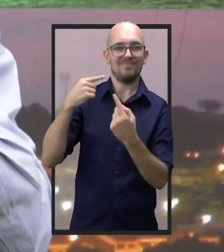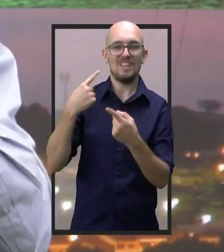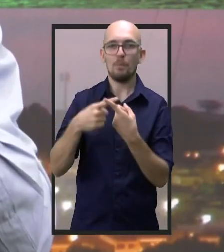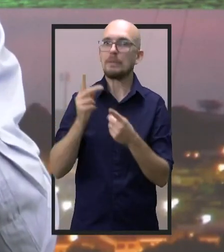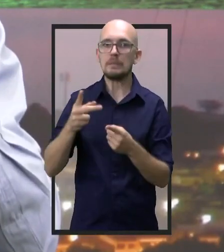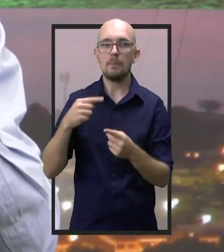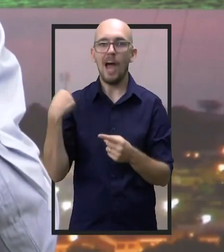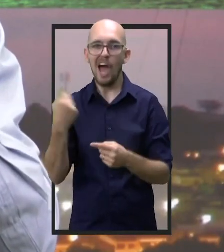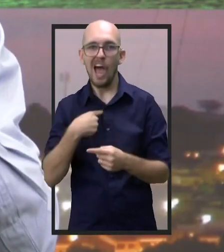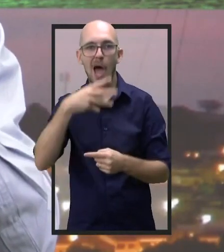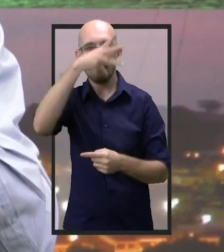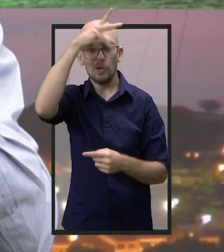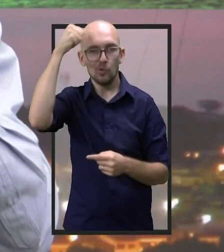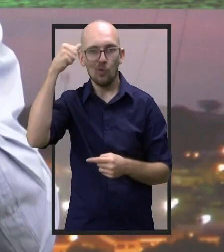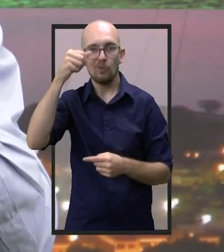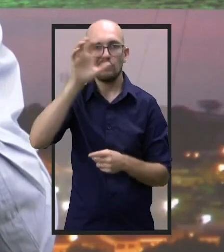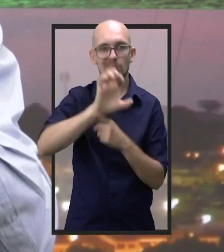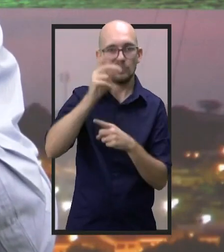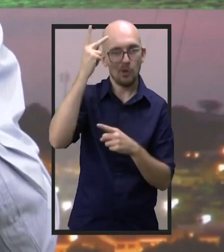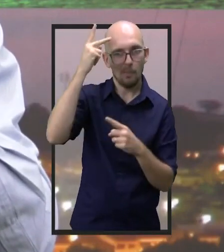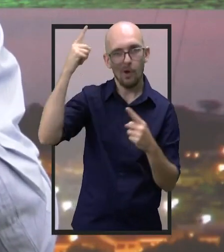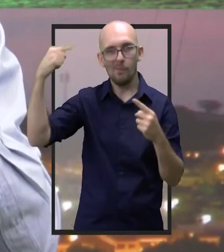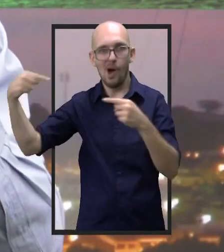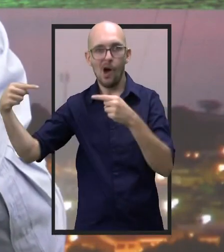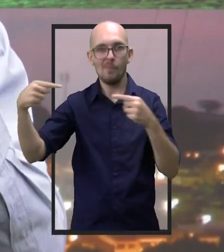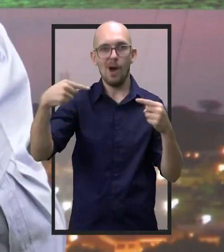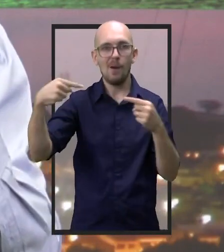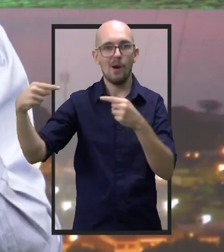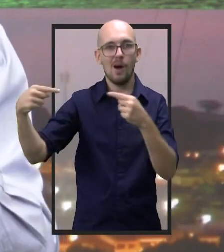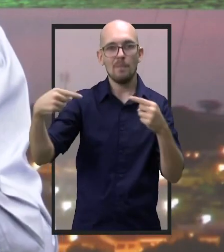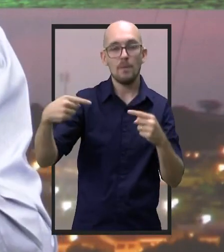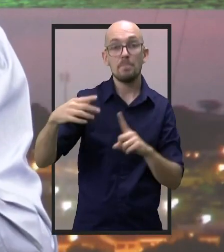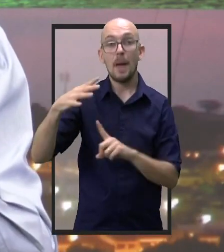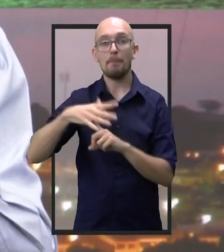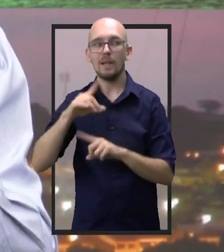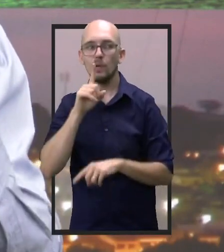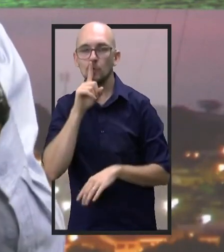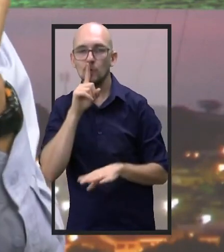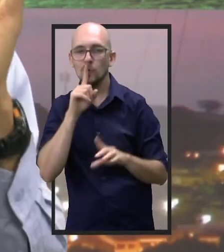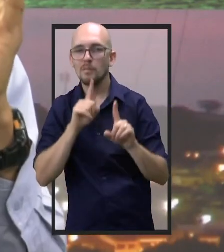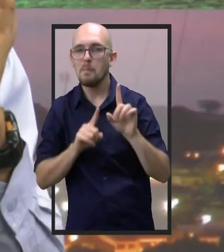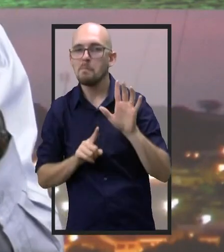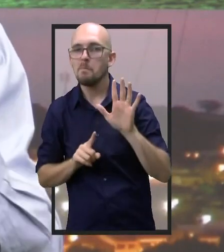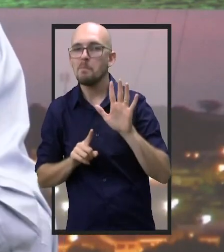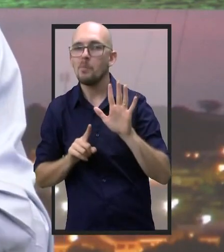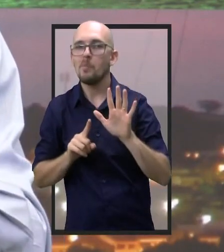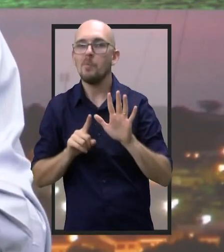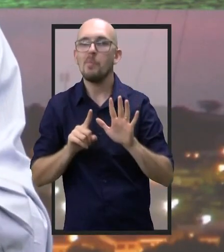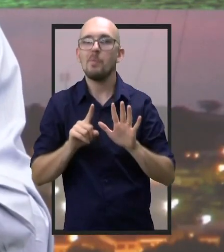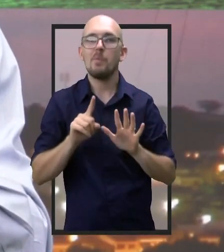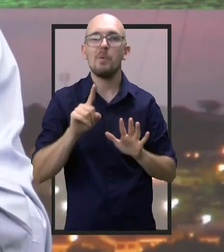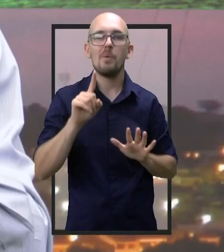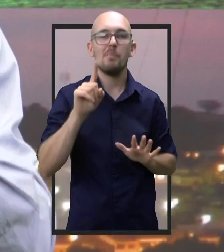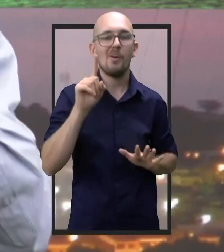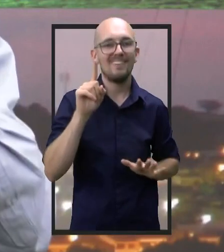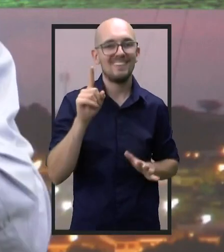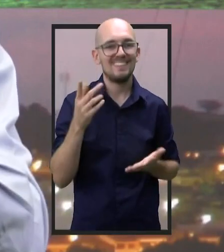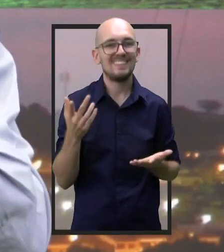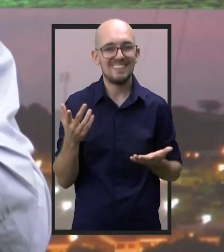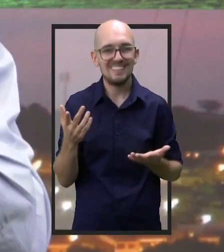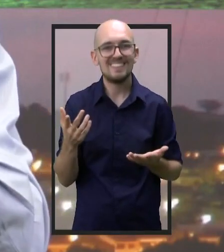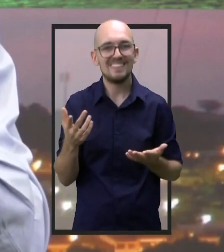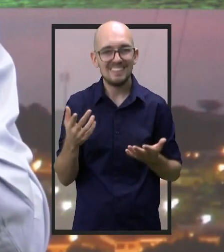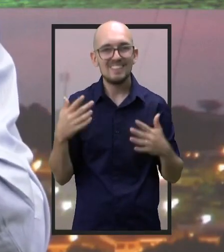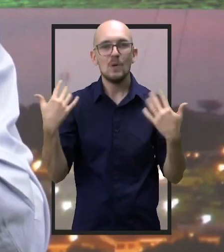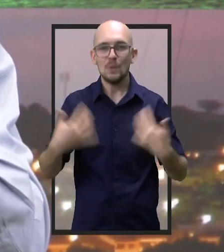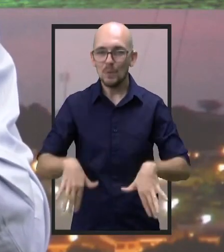Grosso rivalizamos quem é o maior produtor do valor bruto de produção, que é o que é dentro da porteira, não é? Rivalizamos